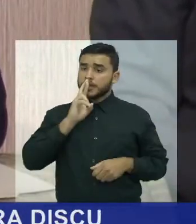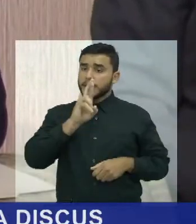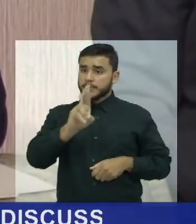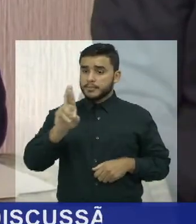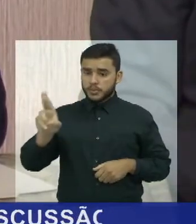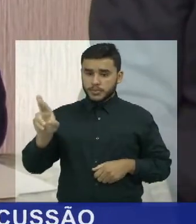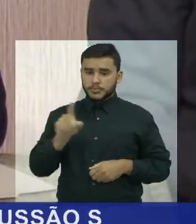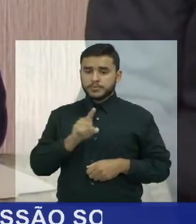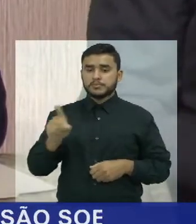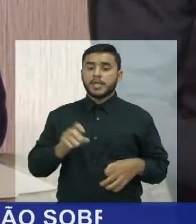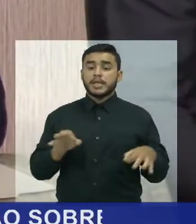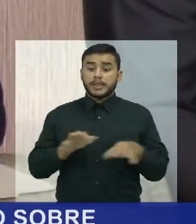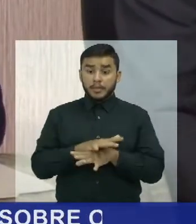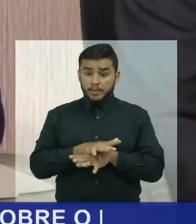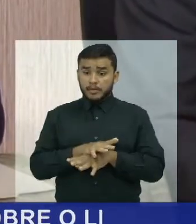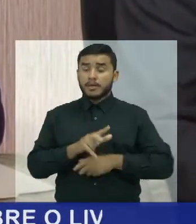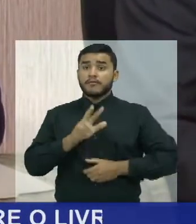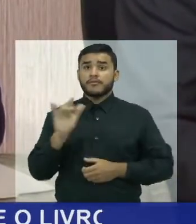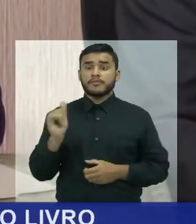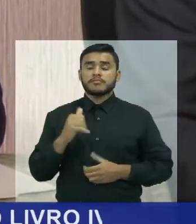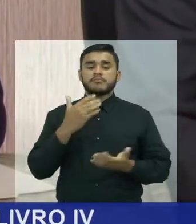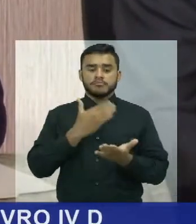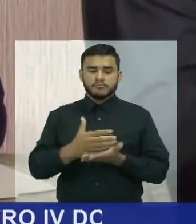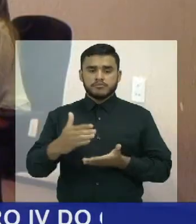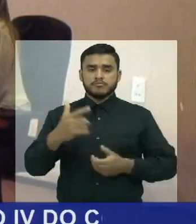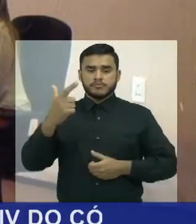gente inicia o novo bloco de 5.